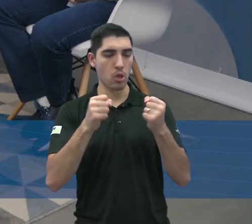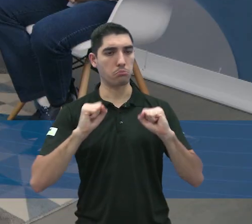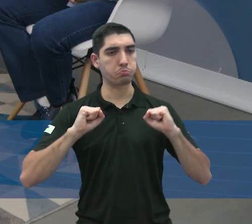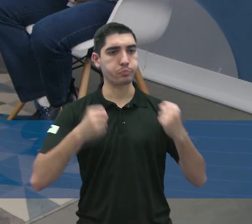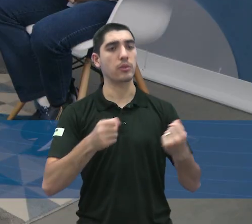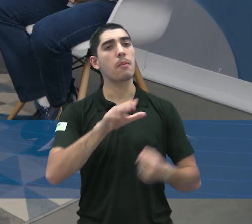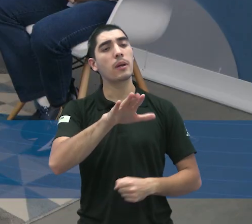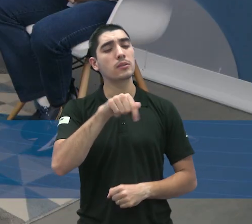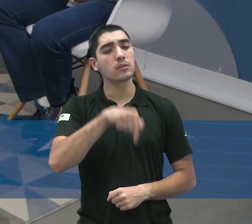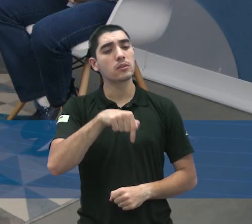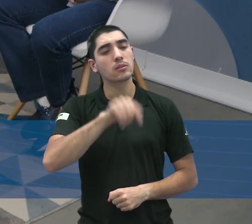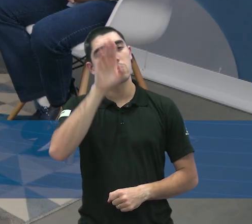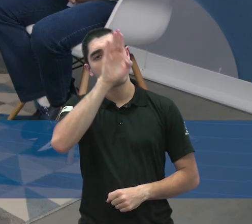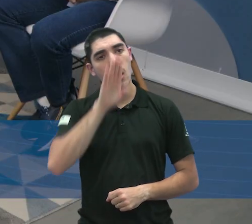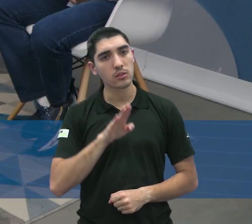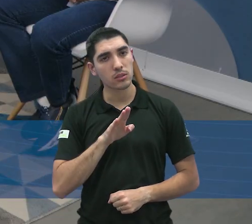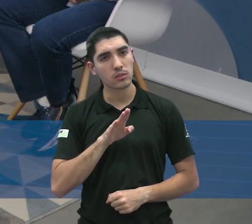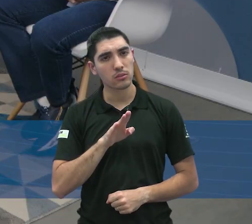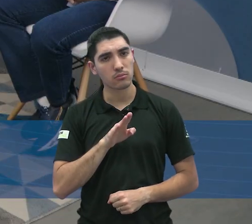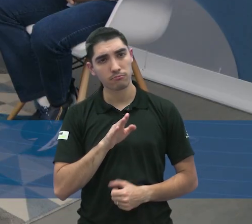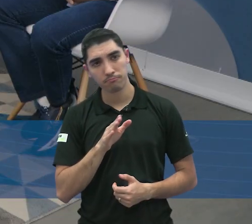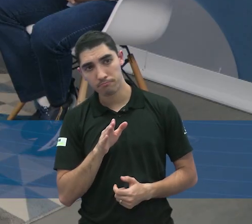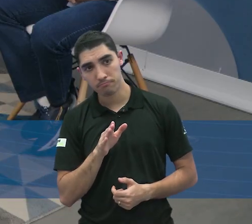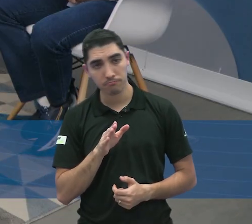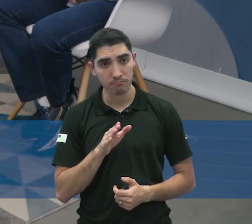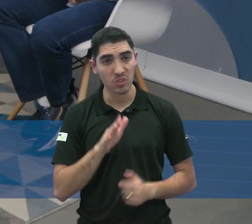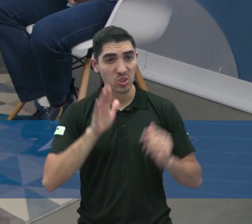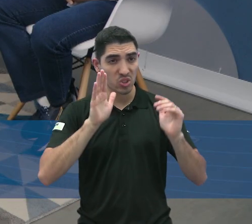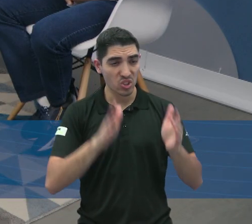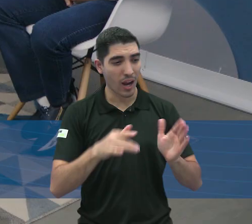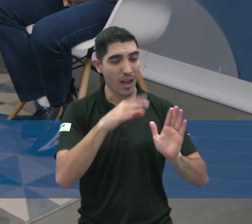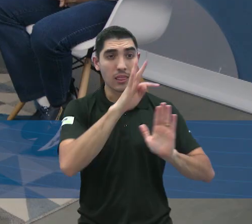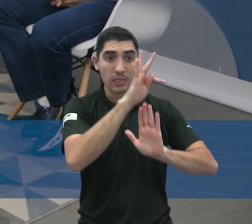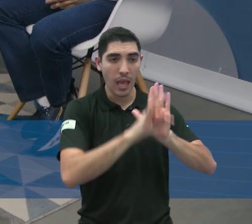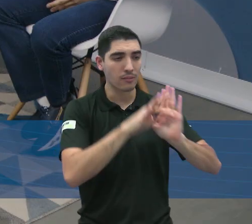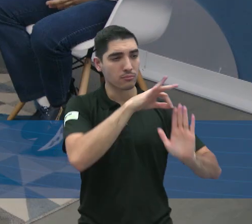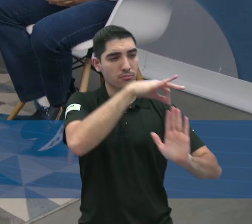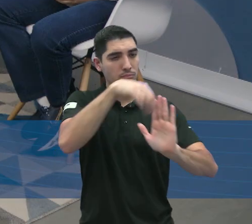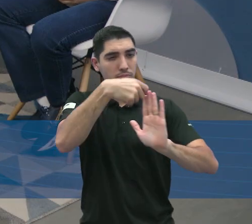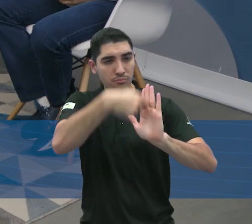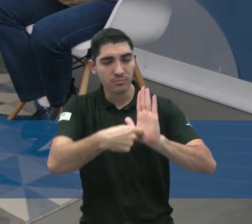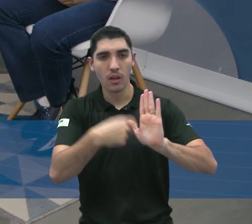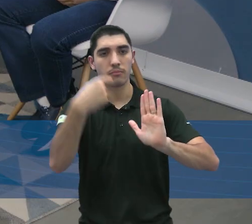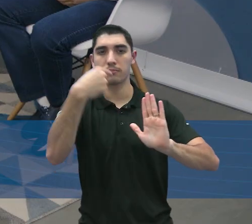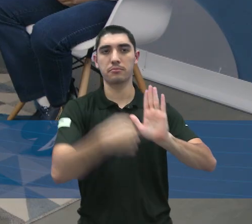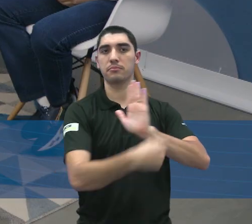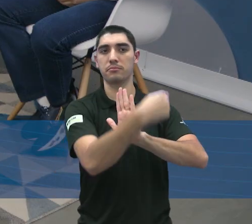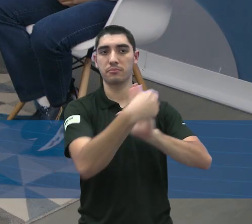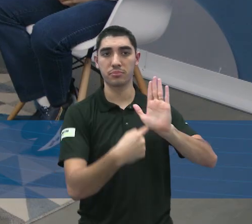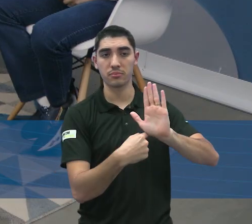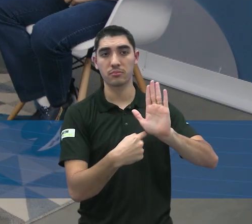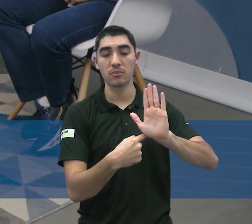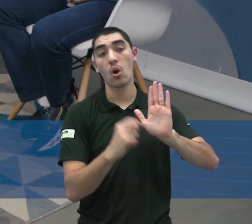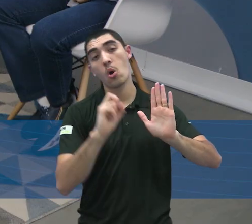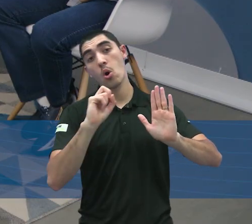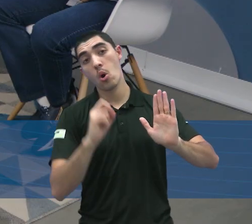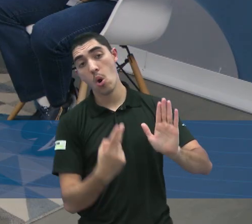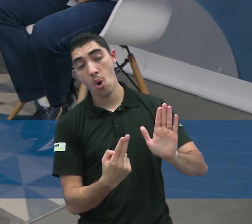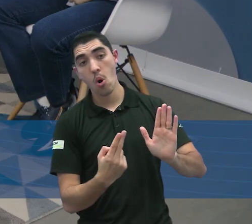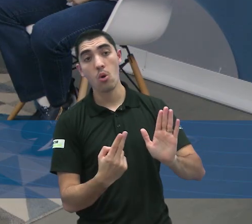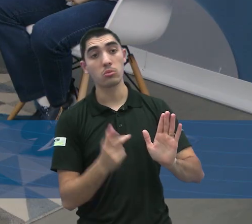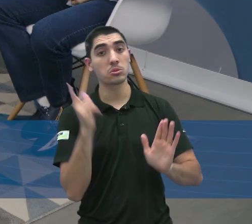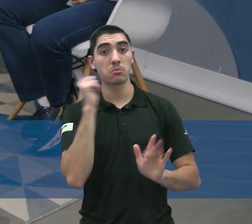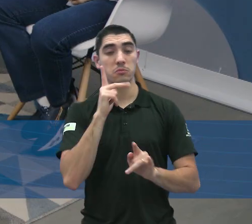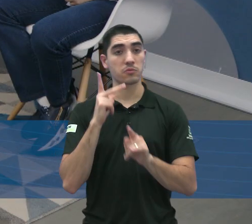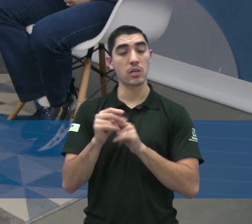e o Brasil? Ele saiu derrotado pelo veto ou pode-se entender como uma vitória por ter conseguido ali